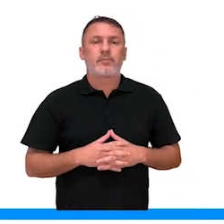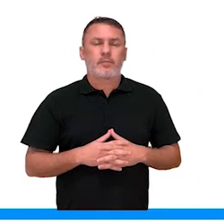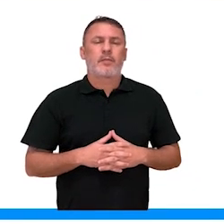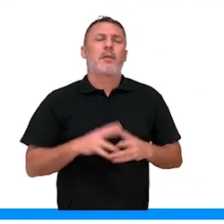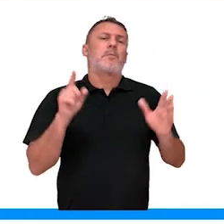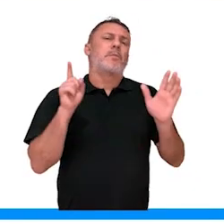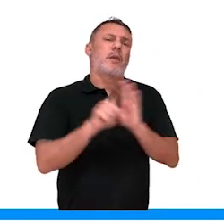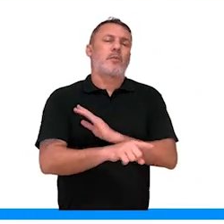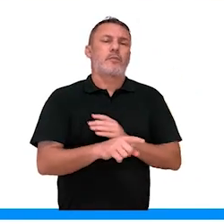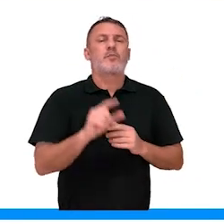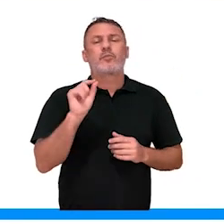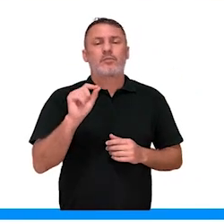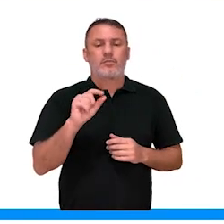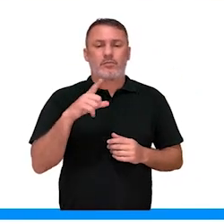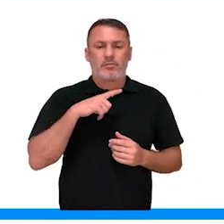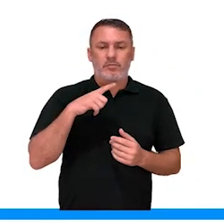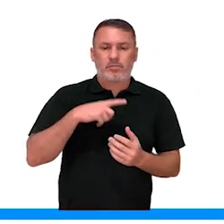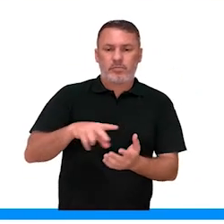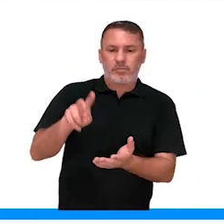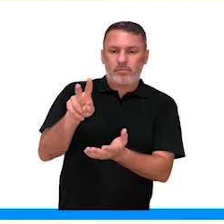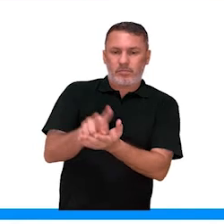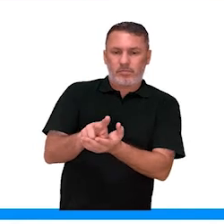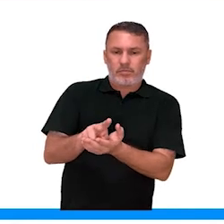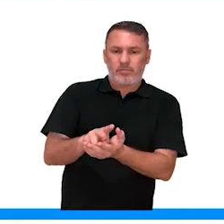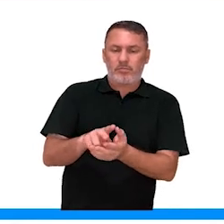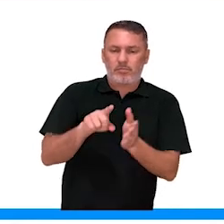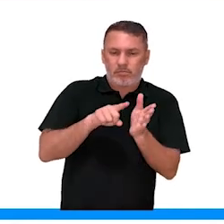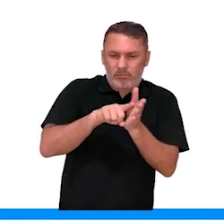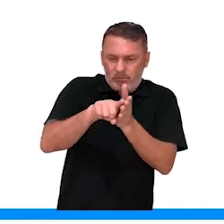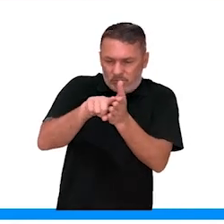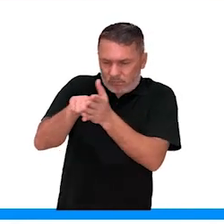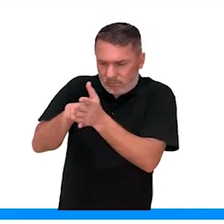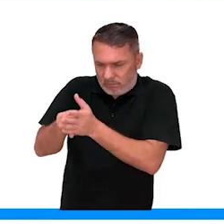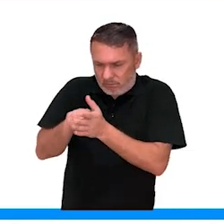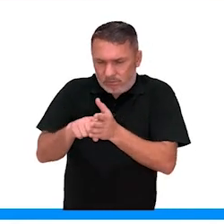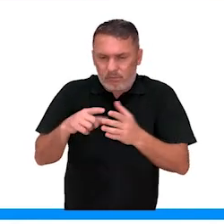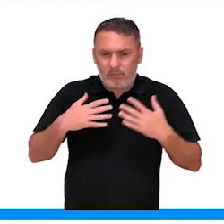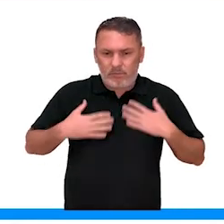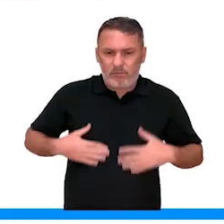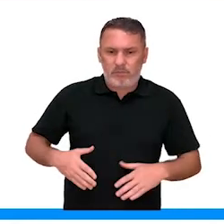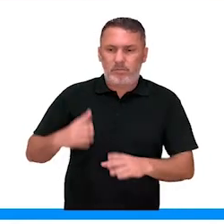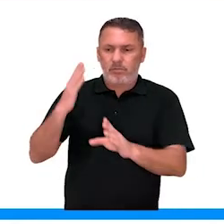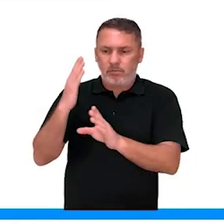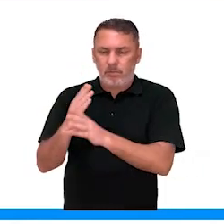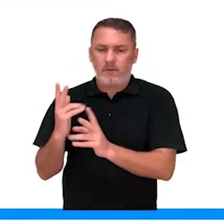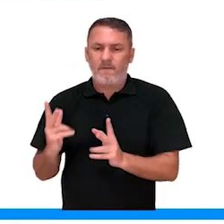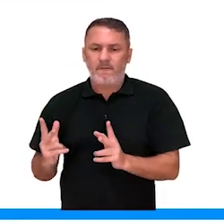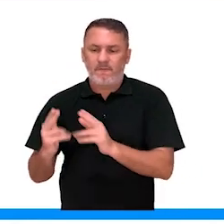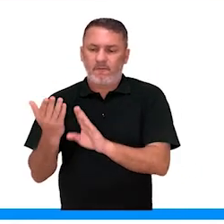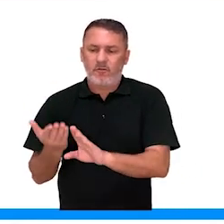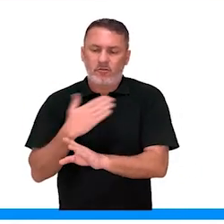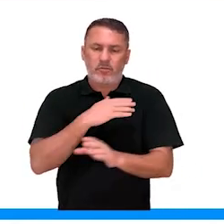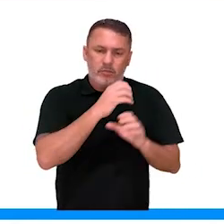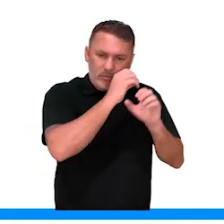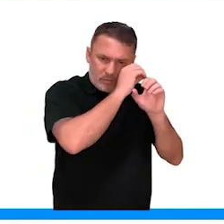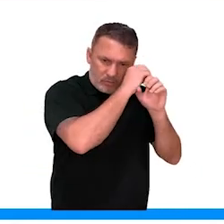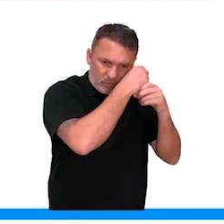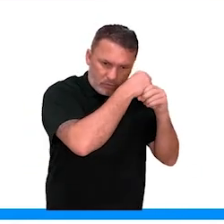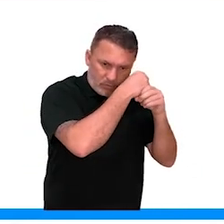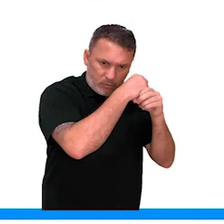E aí ele fala o seguinte: durante uma biópsia, foi isolada uma amostra de tecido para análise em